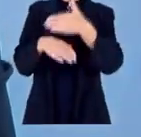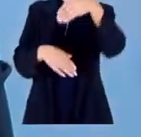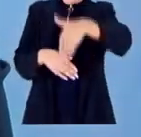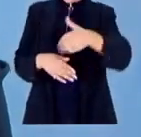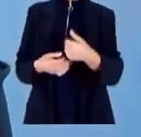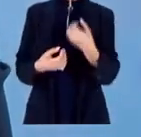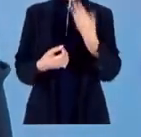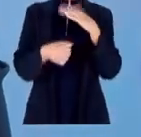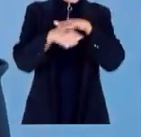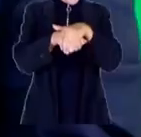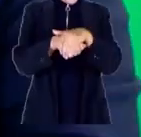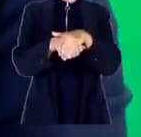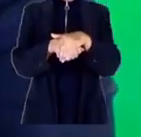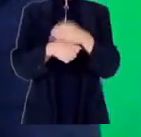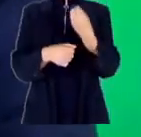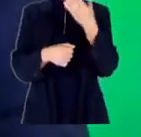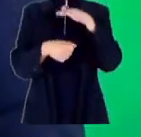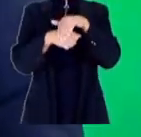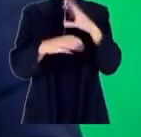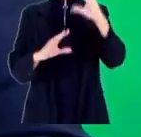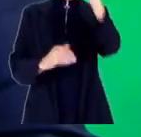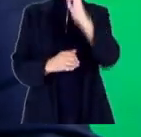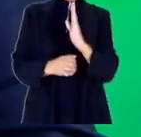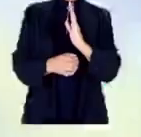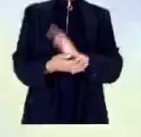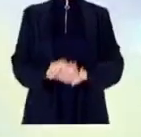Boa noite Boa noite Brasil